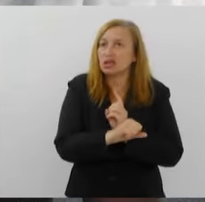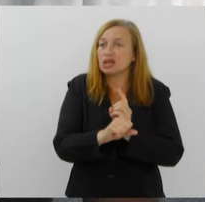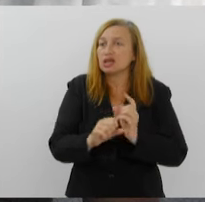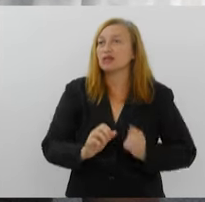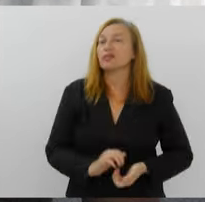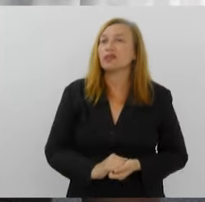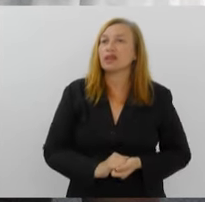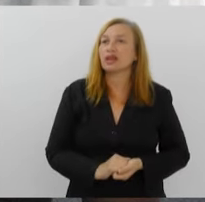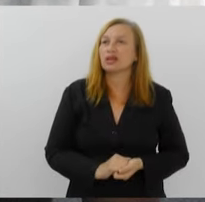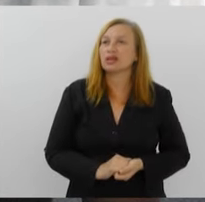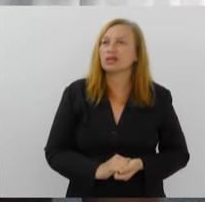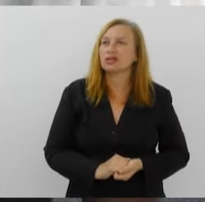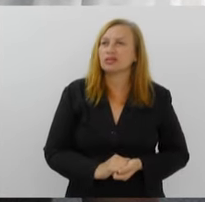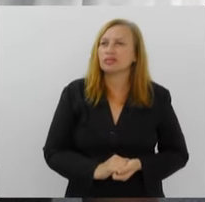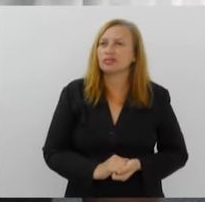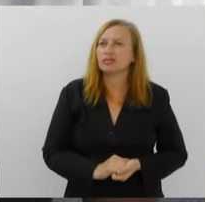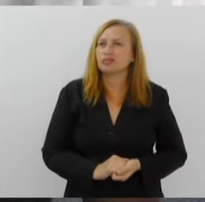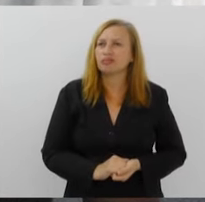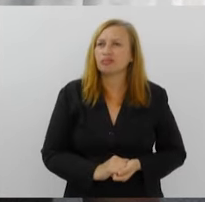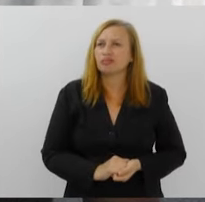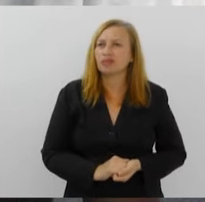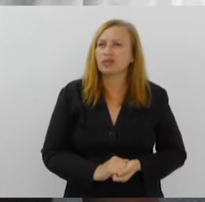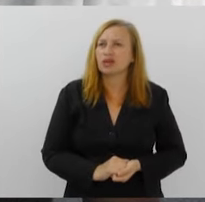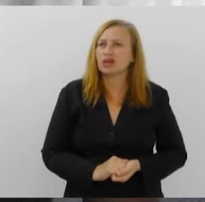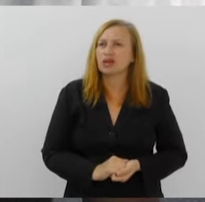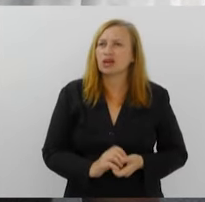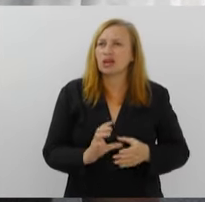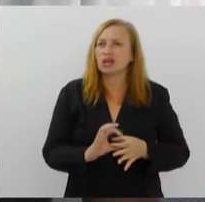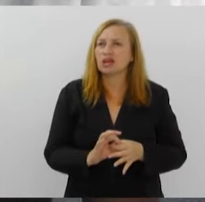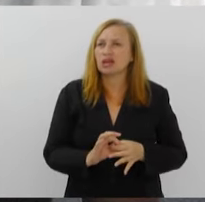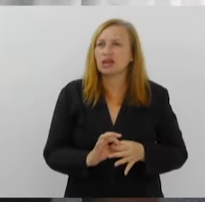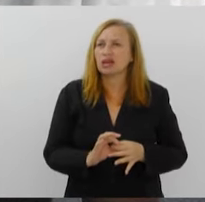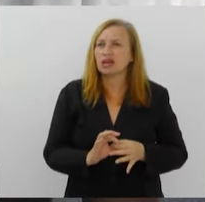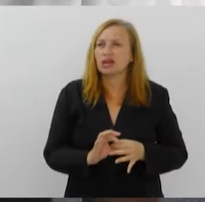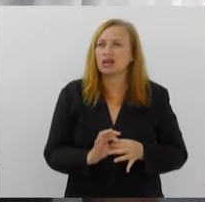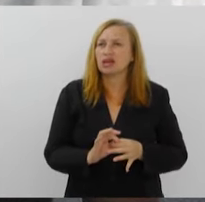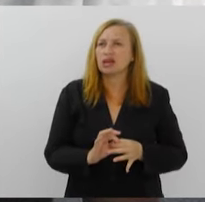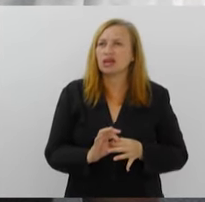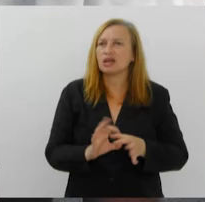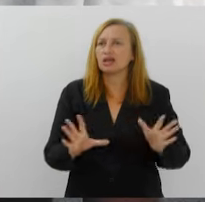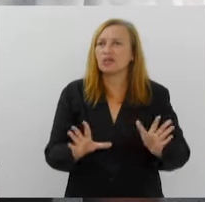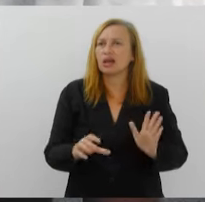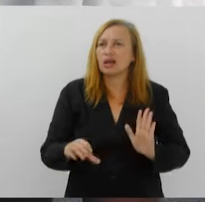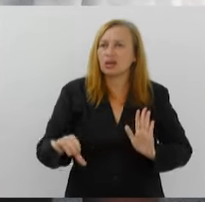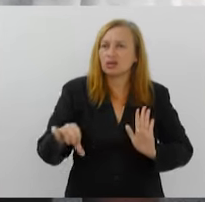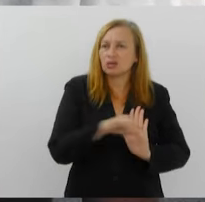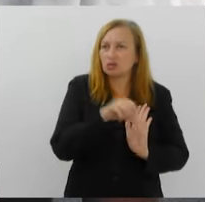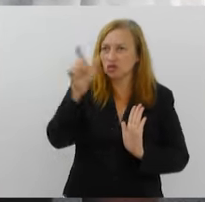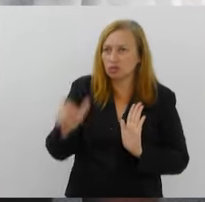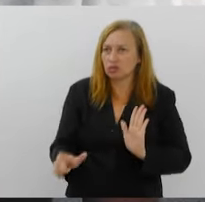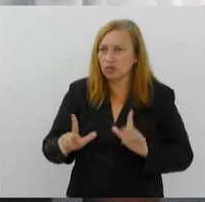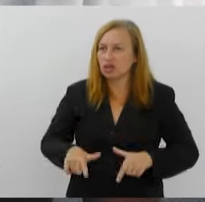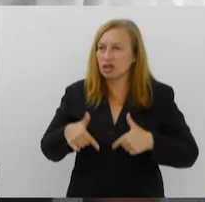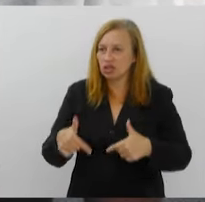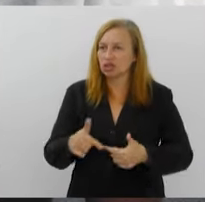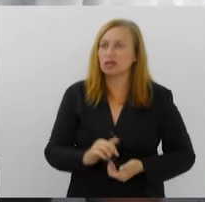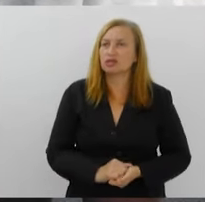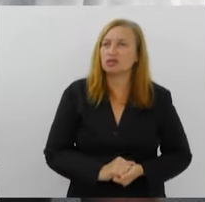portas para facilitar a vida dos grandes criminosos. Eu sou completamente contrário,